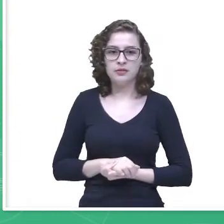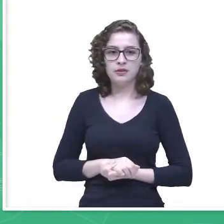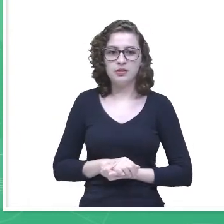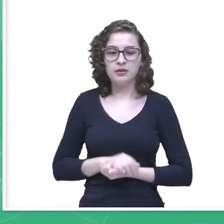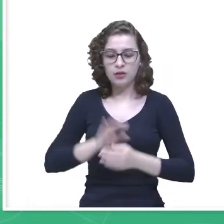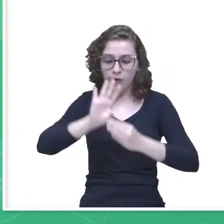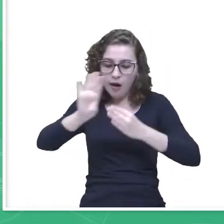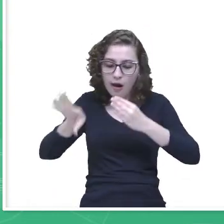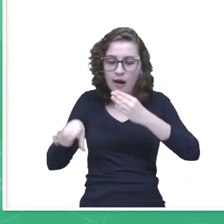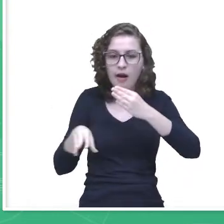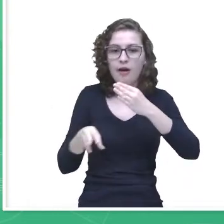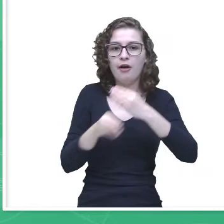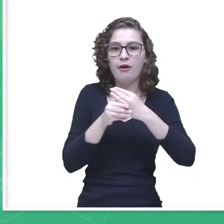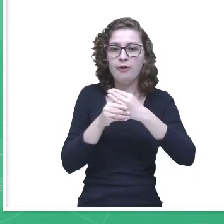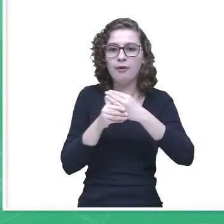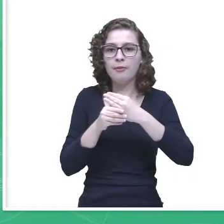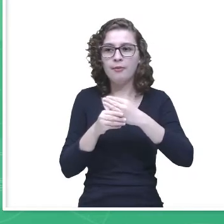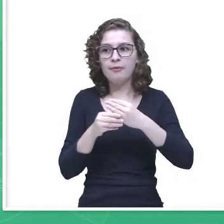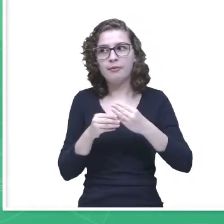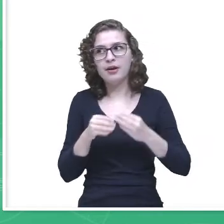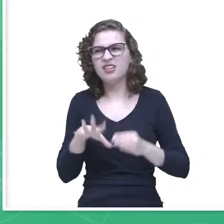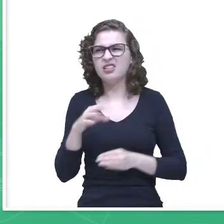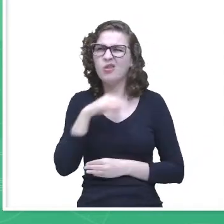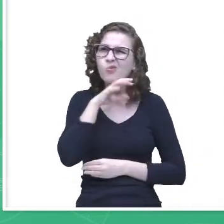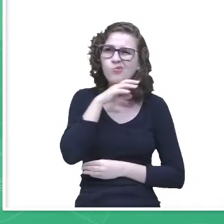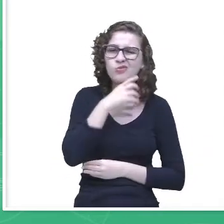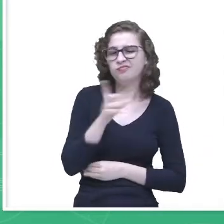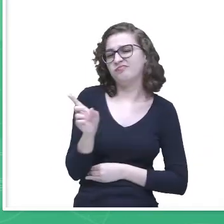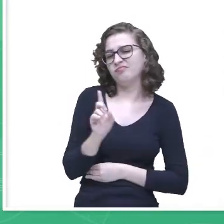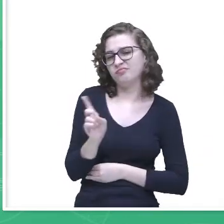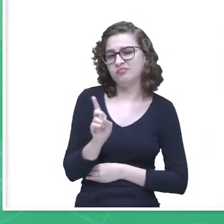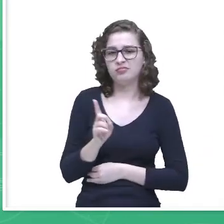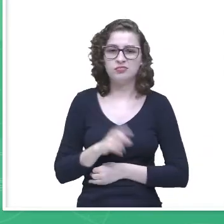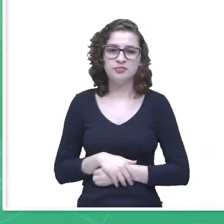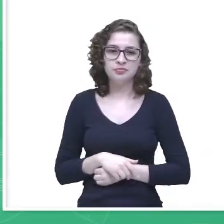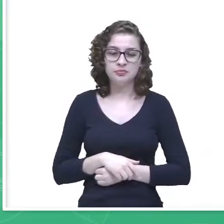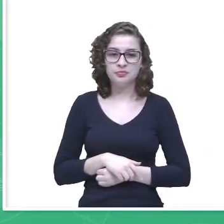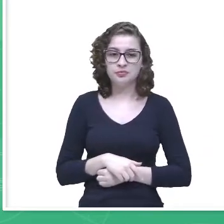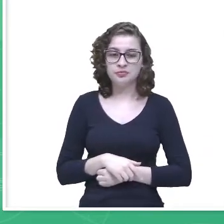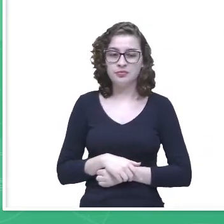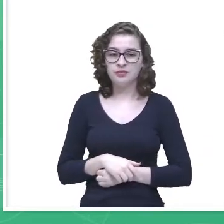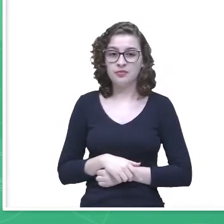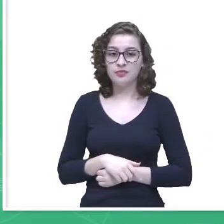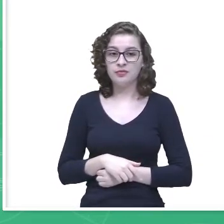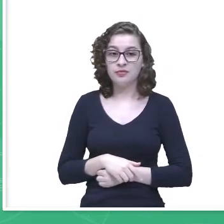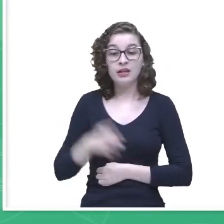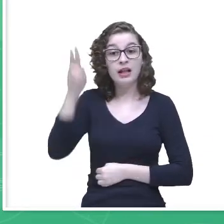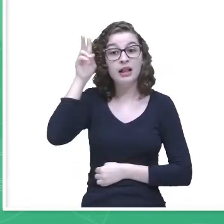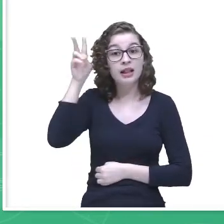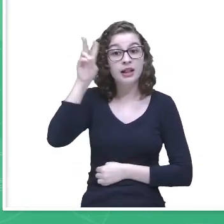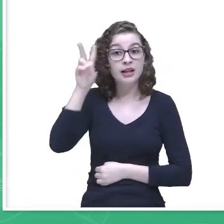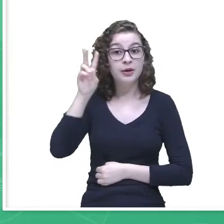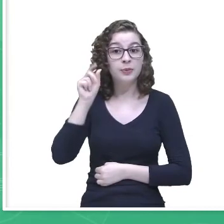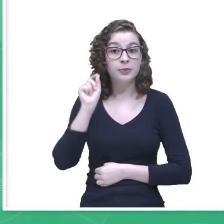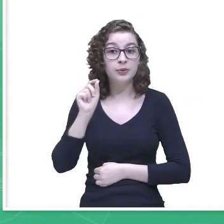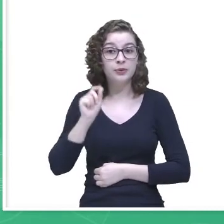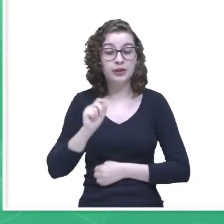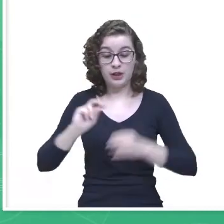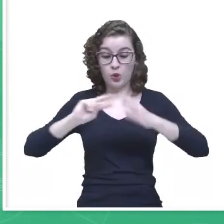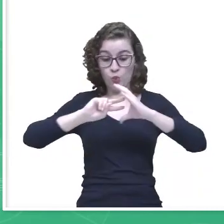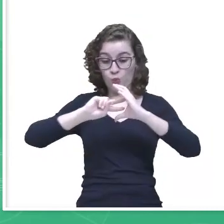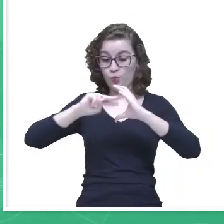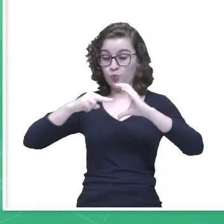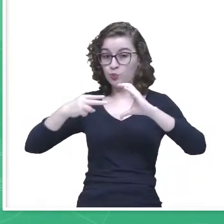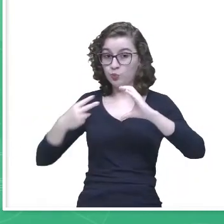acréscimo normalmente não vai ter muito problema. Gente, lembra que nos